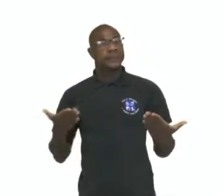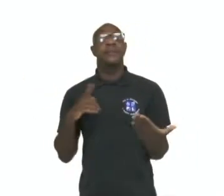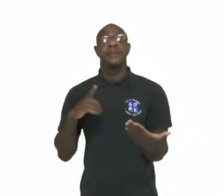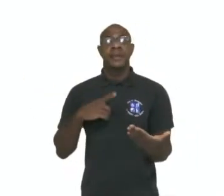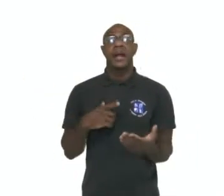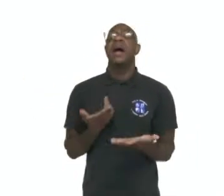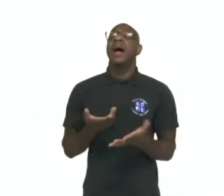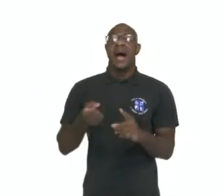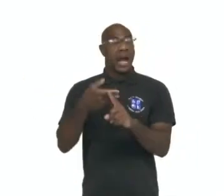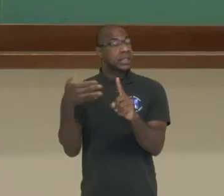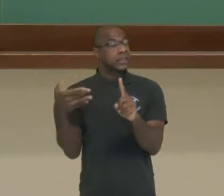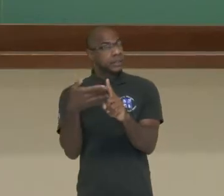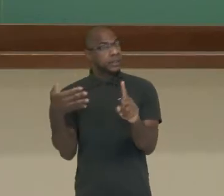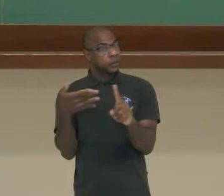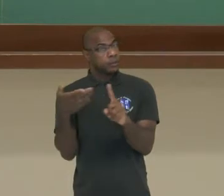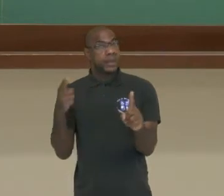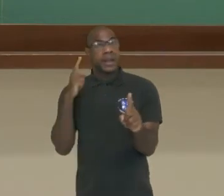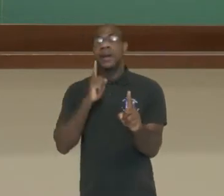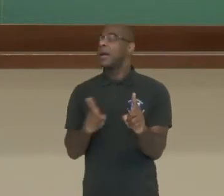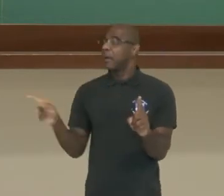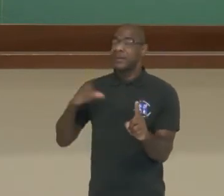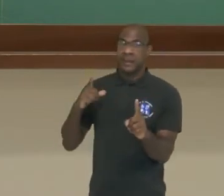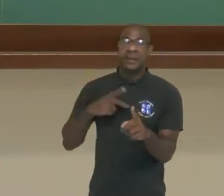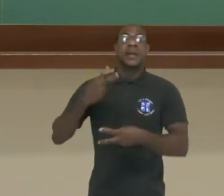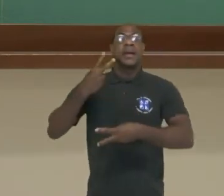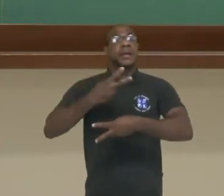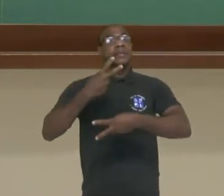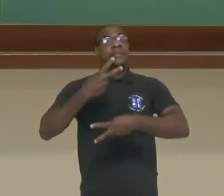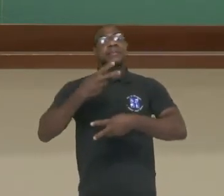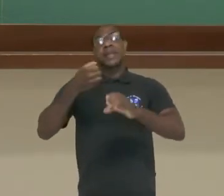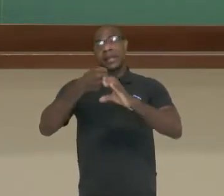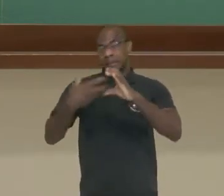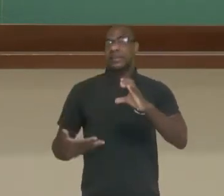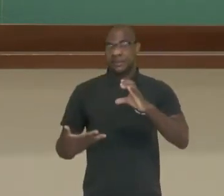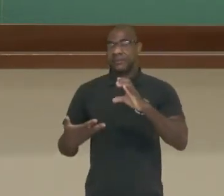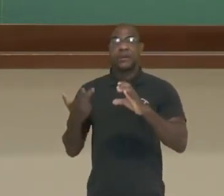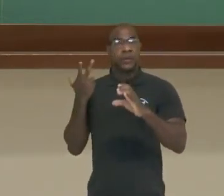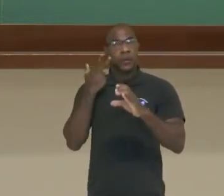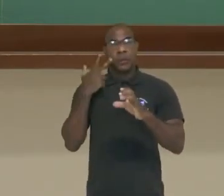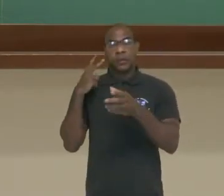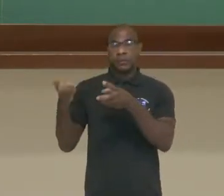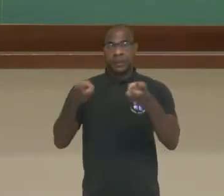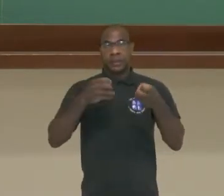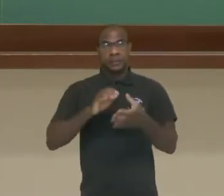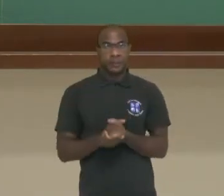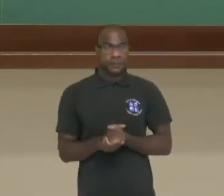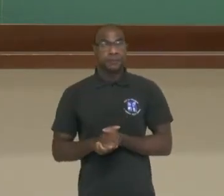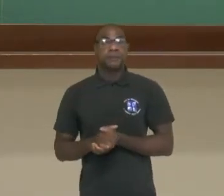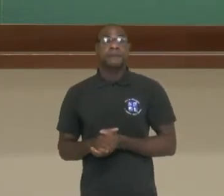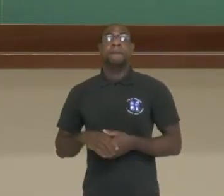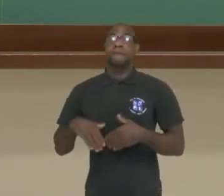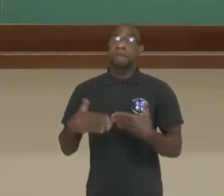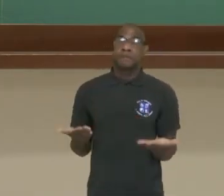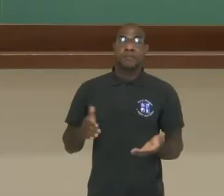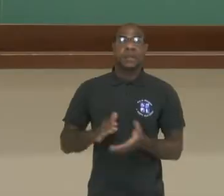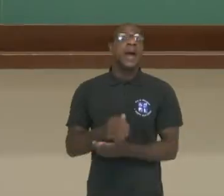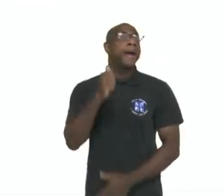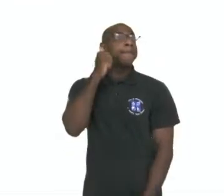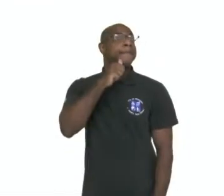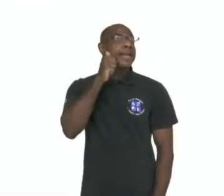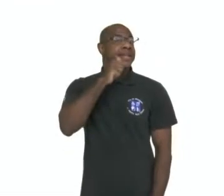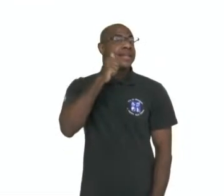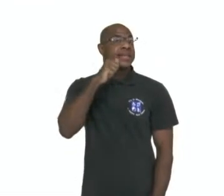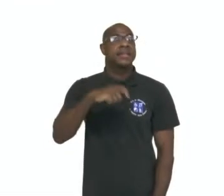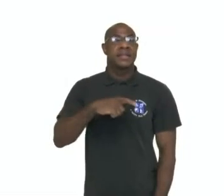tem algumas características bem típicas que nós vamos aprender agora. Então, essa menina terá